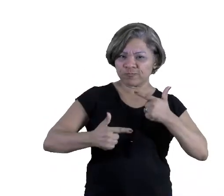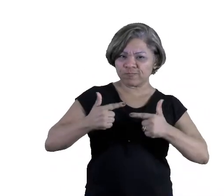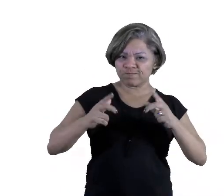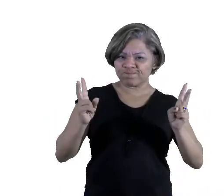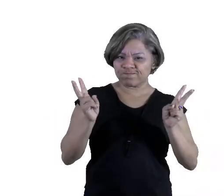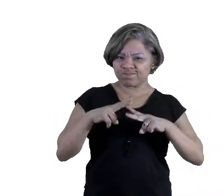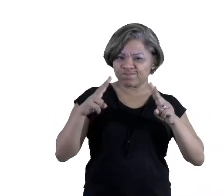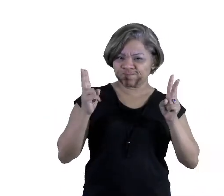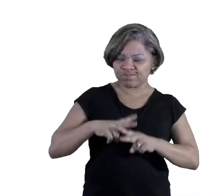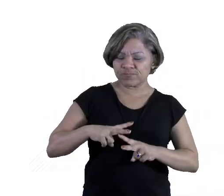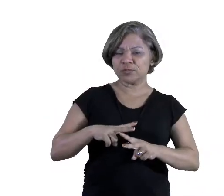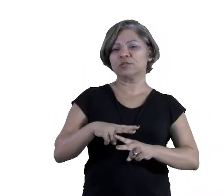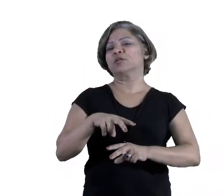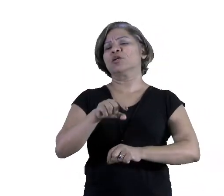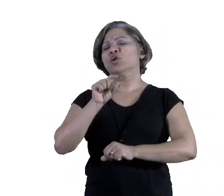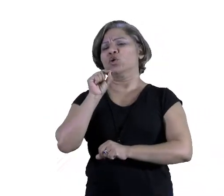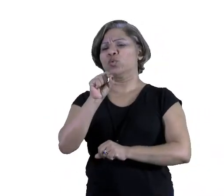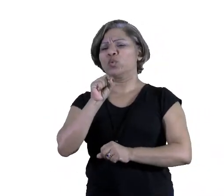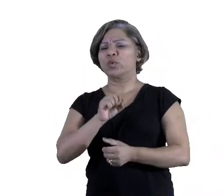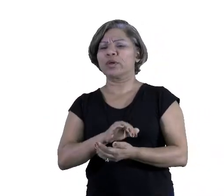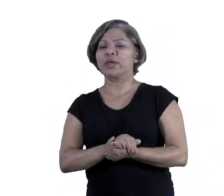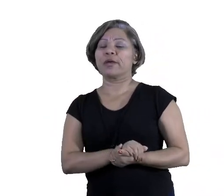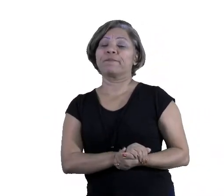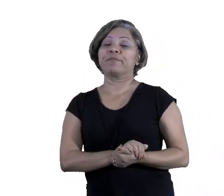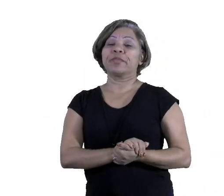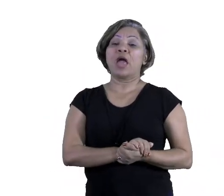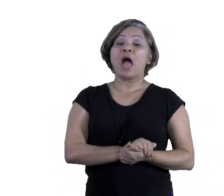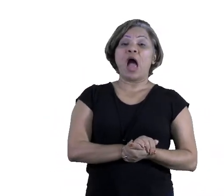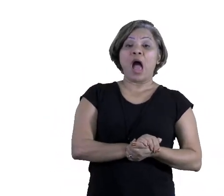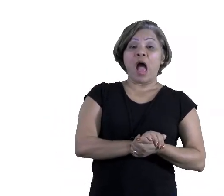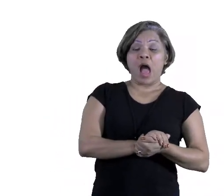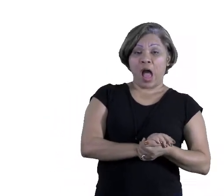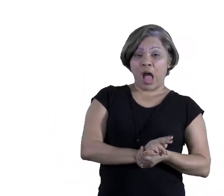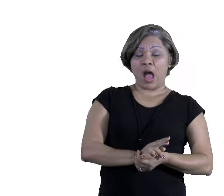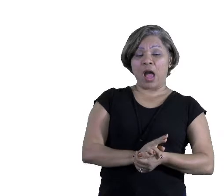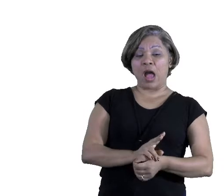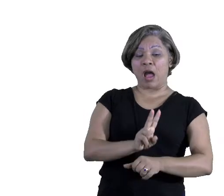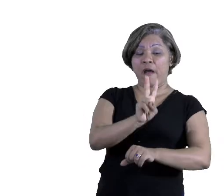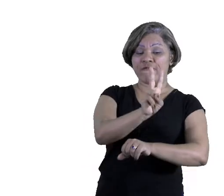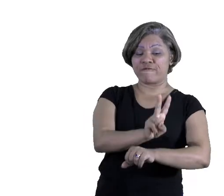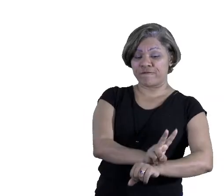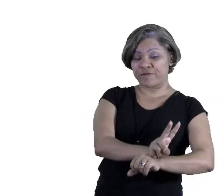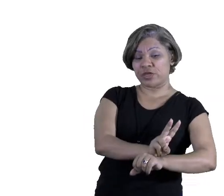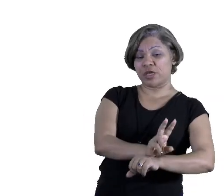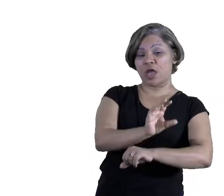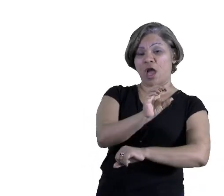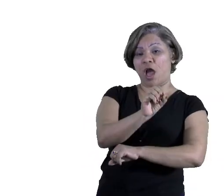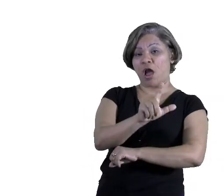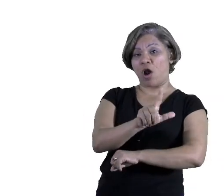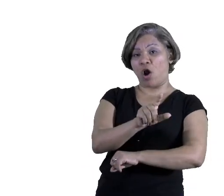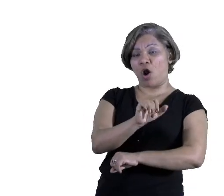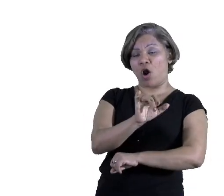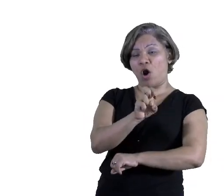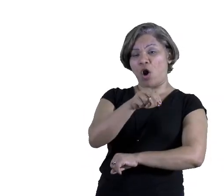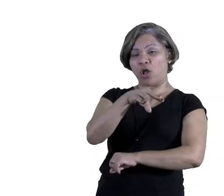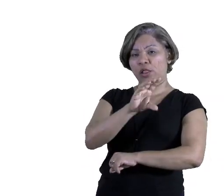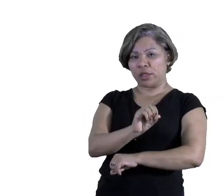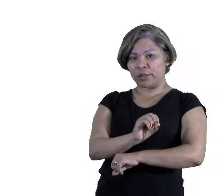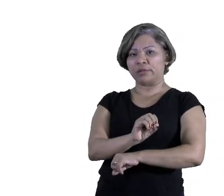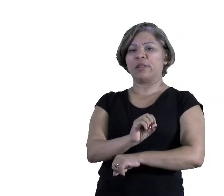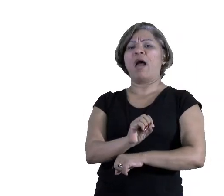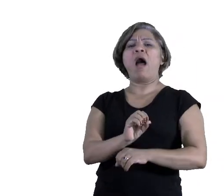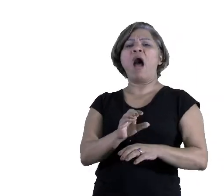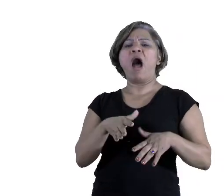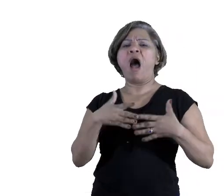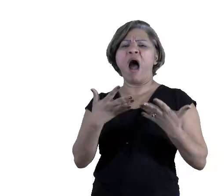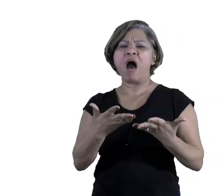entre a Vila de Olinda, tá? E Recife, que durante aquele período ainda não era uma